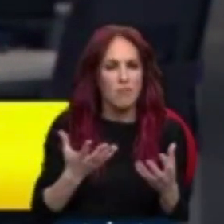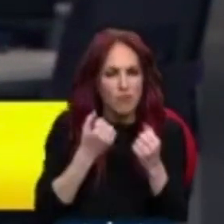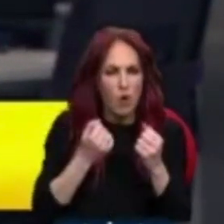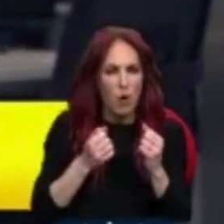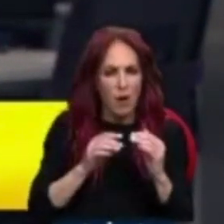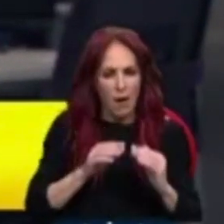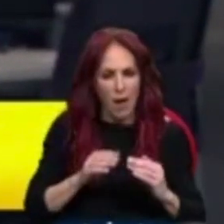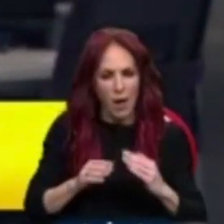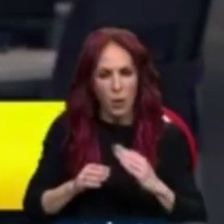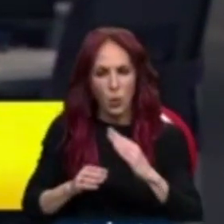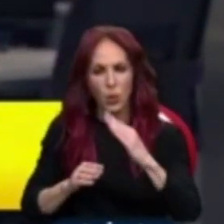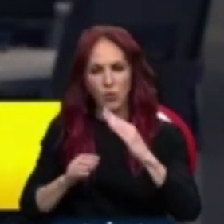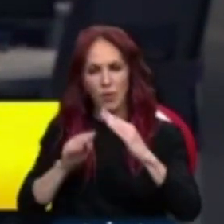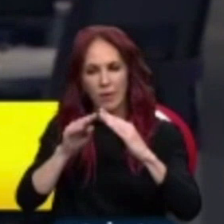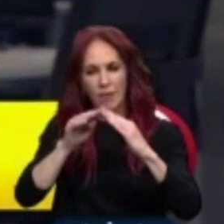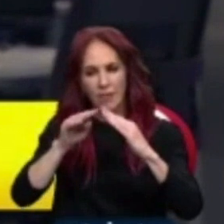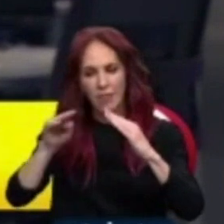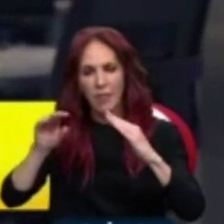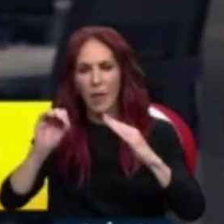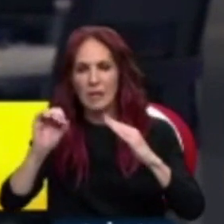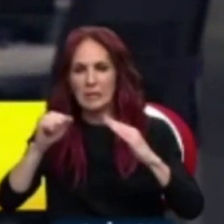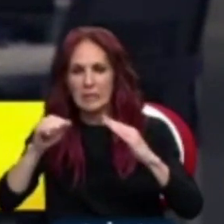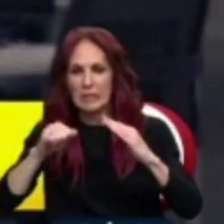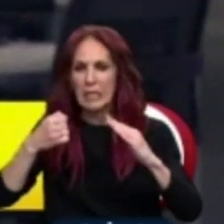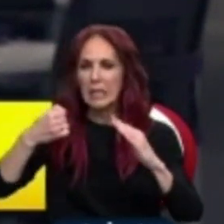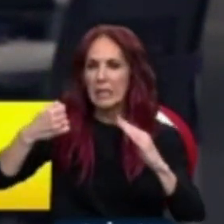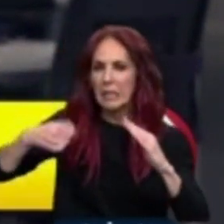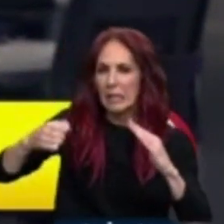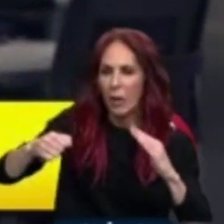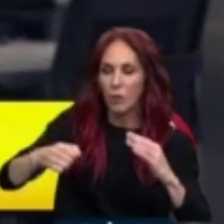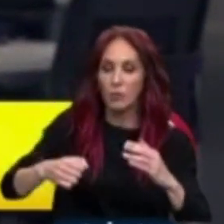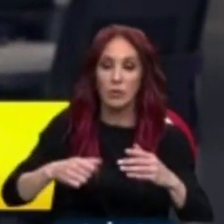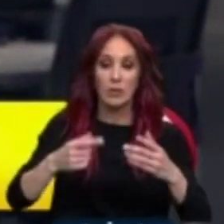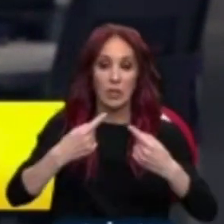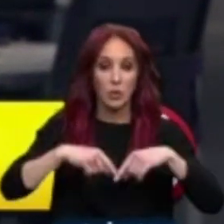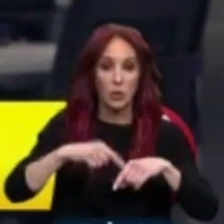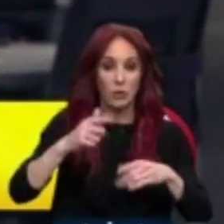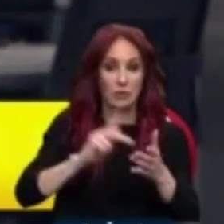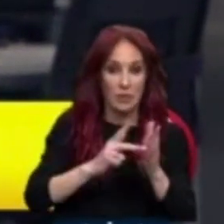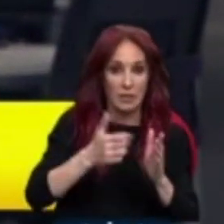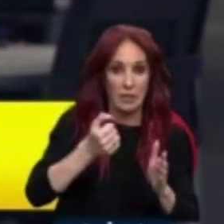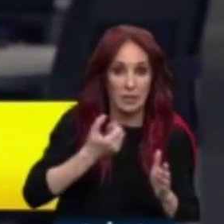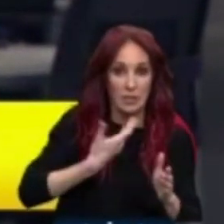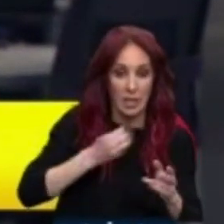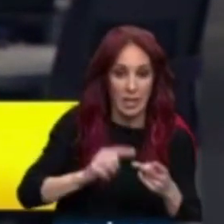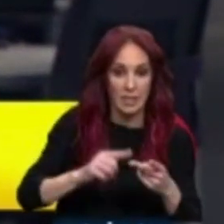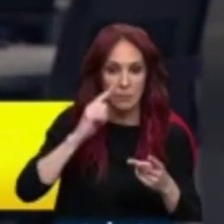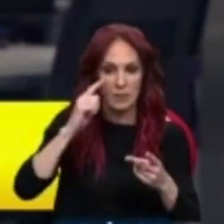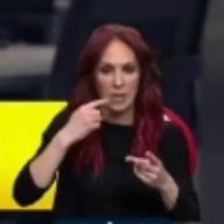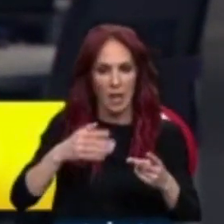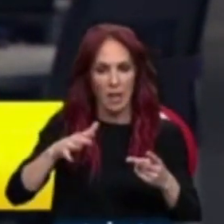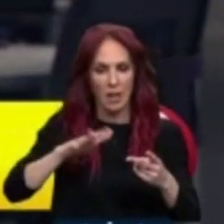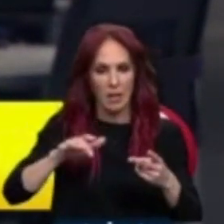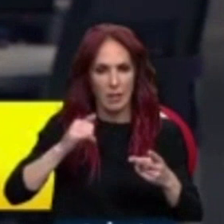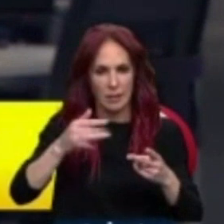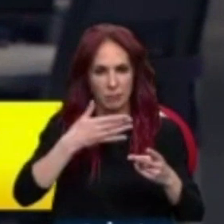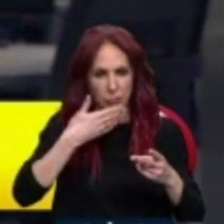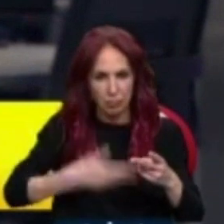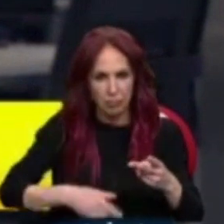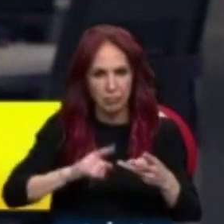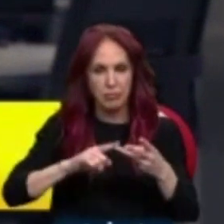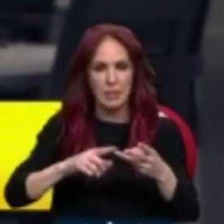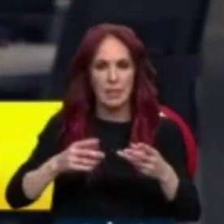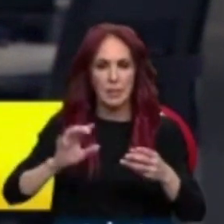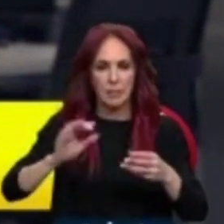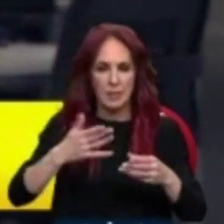achatar a curva? Na reunião que juntou técnicos da DGS, especialistas em epidemias e os principais dirigentes políticos